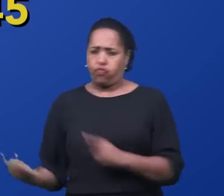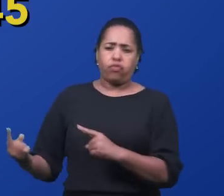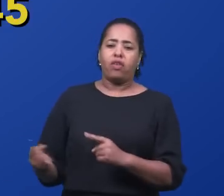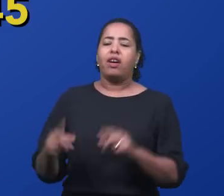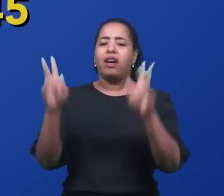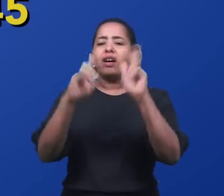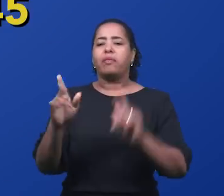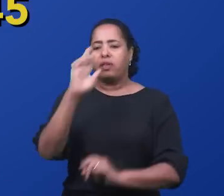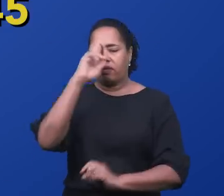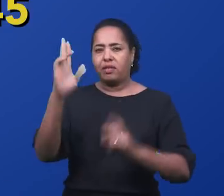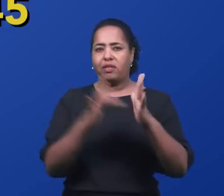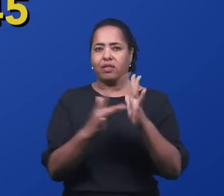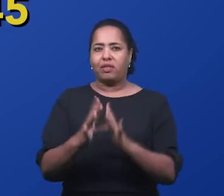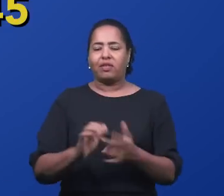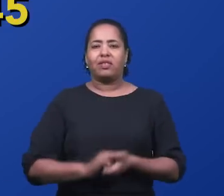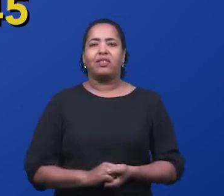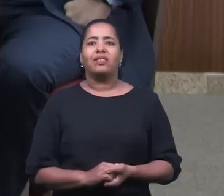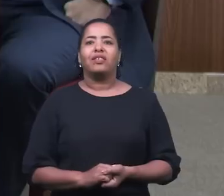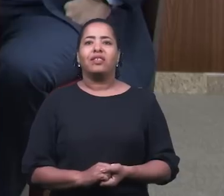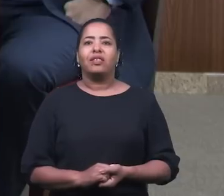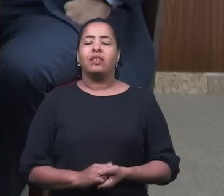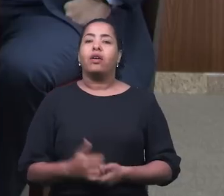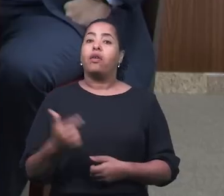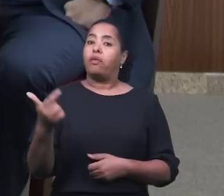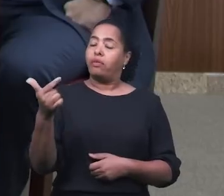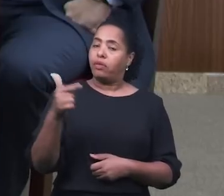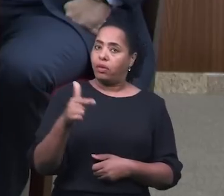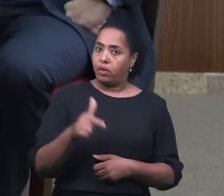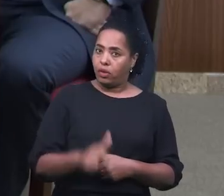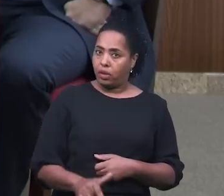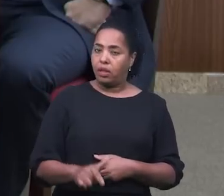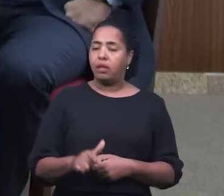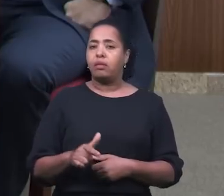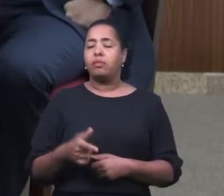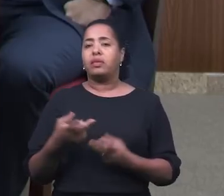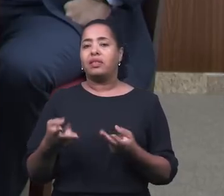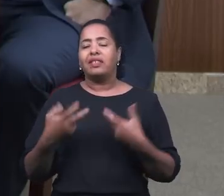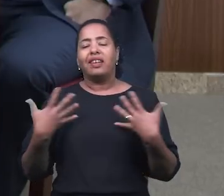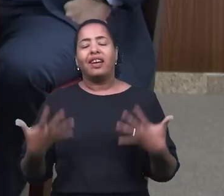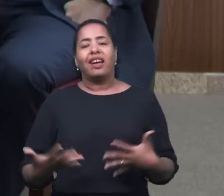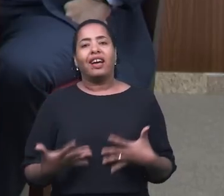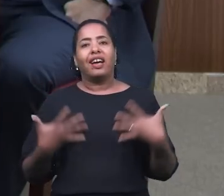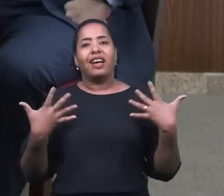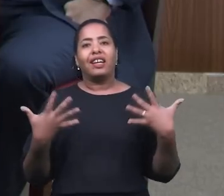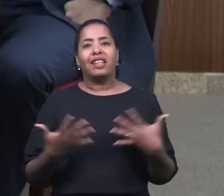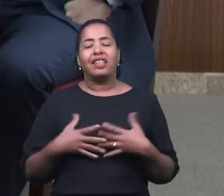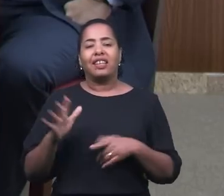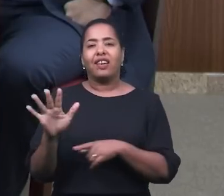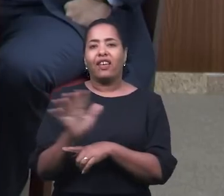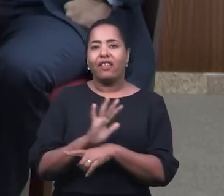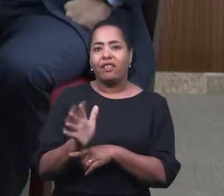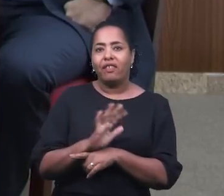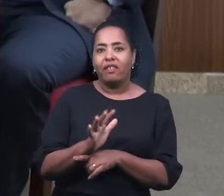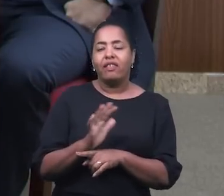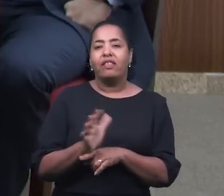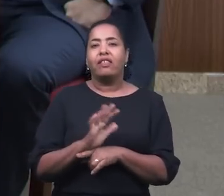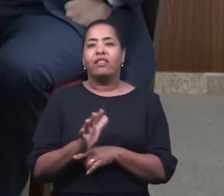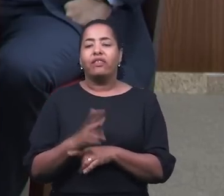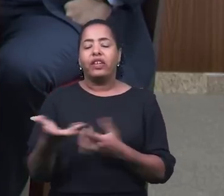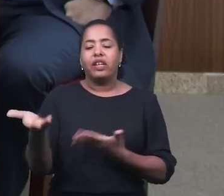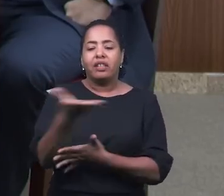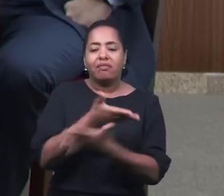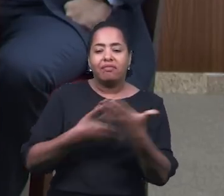tens afrontado. A paz do Senhor Jesus. Retornamos então, meus irmãos. Vimos com muita alegria os vídeos,